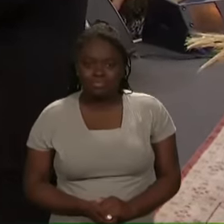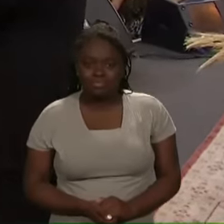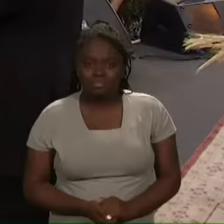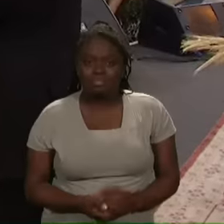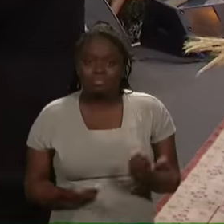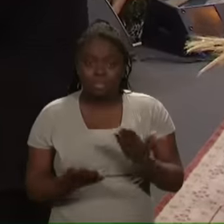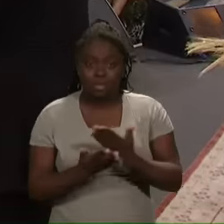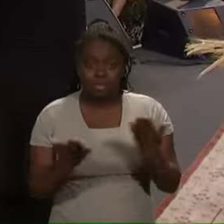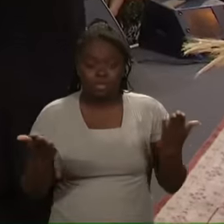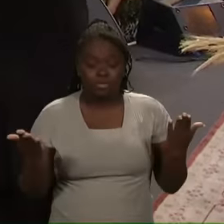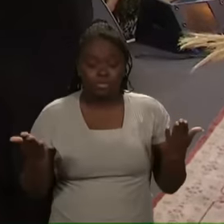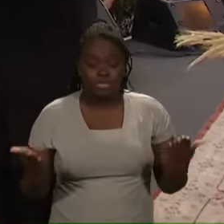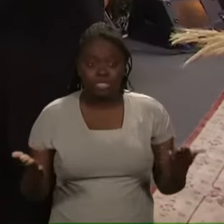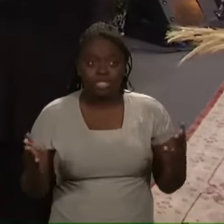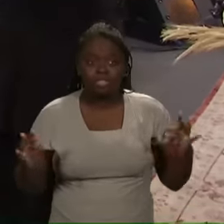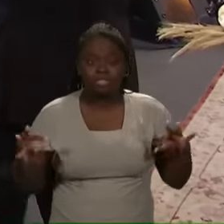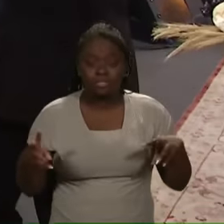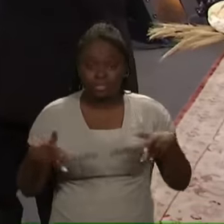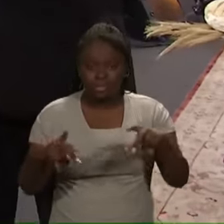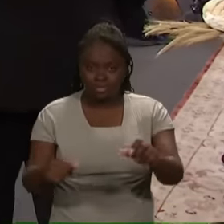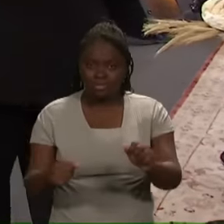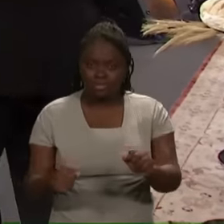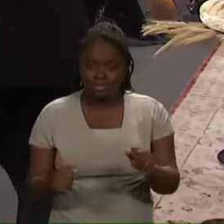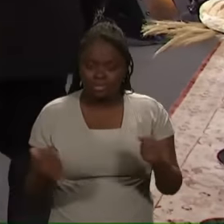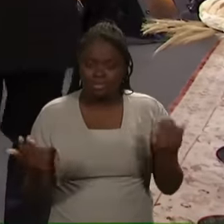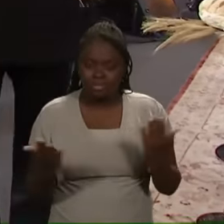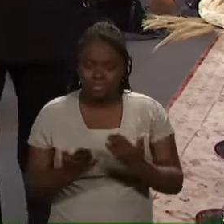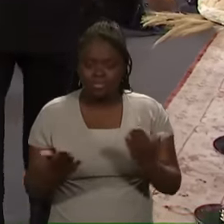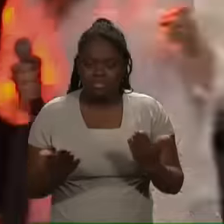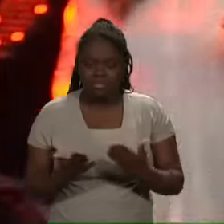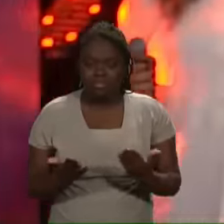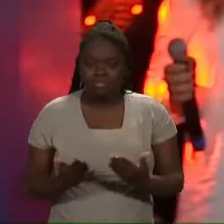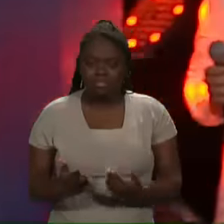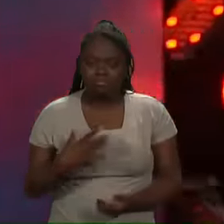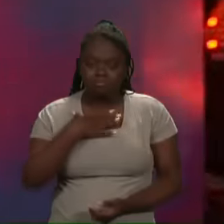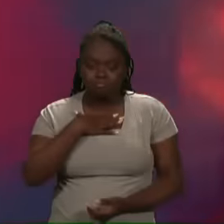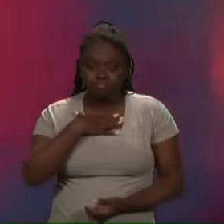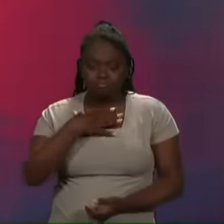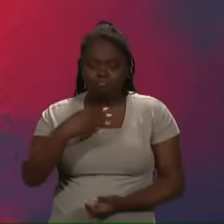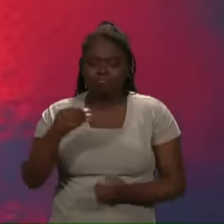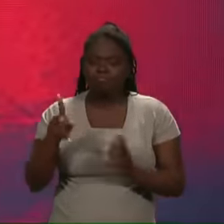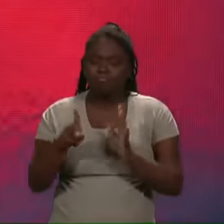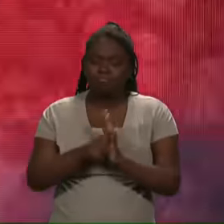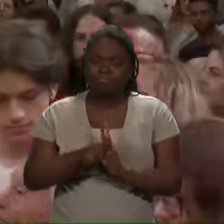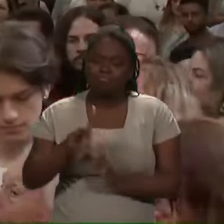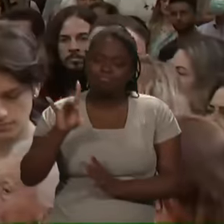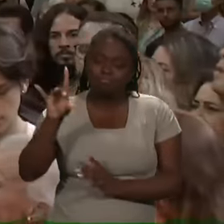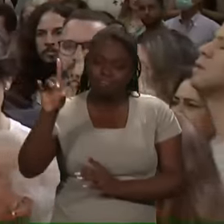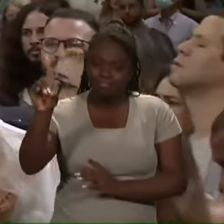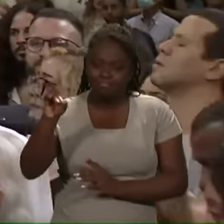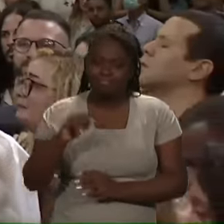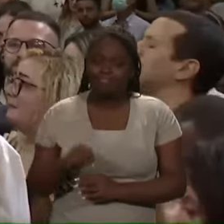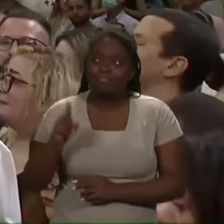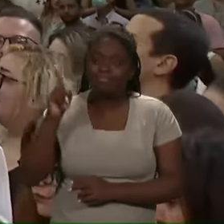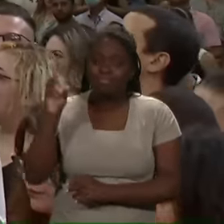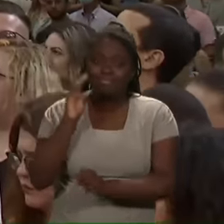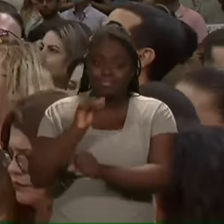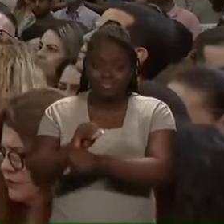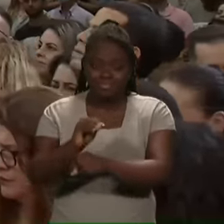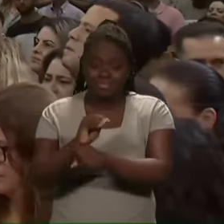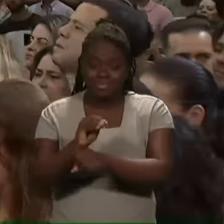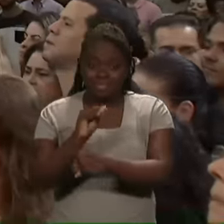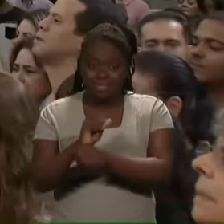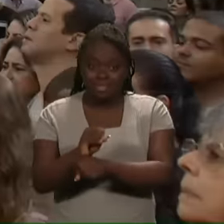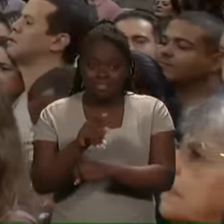Todos vocês, a partir de hoje, são filhos dele, e ele vai cuidar de